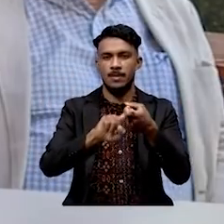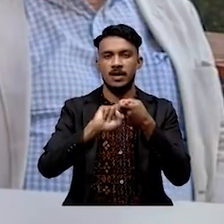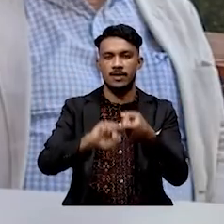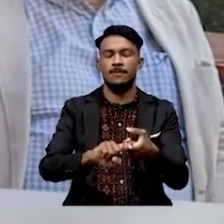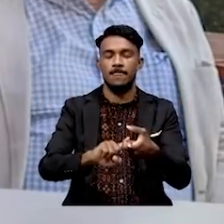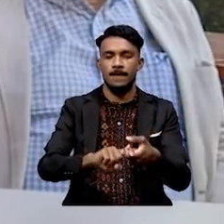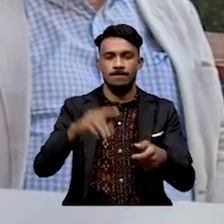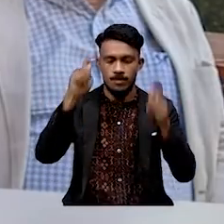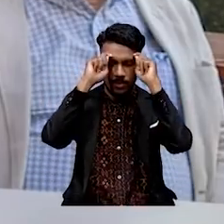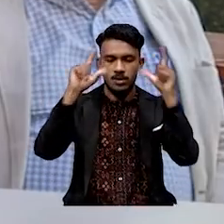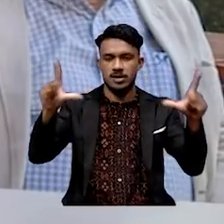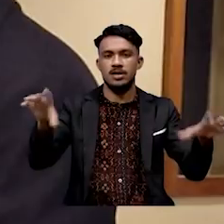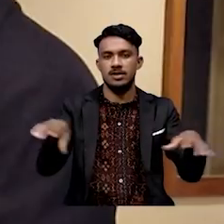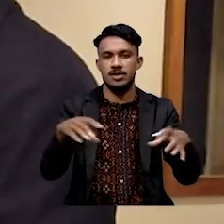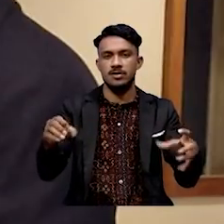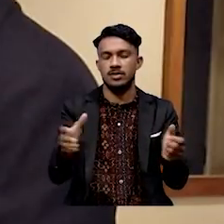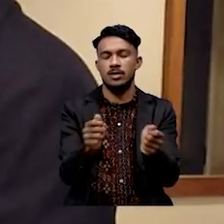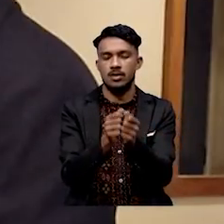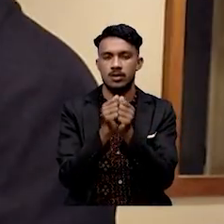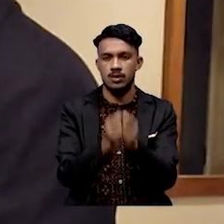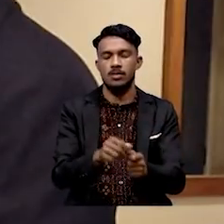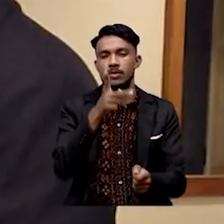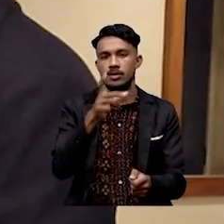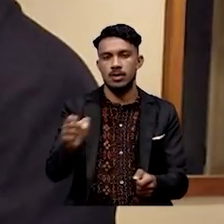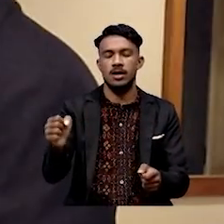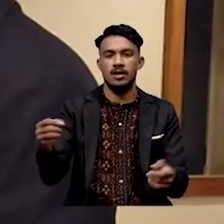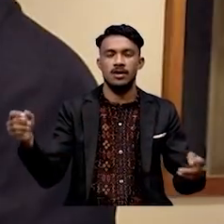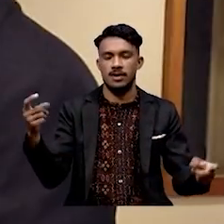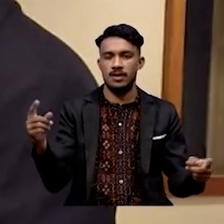possíveis opções para resoluções pacíficas, onde continua a luta para